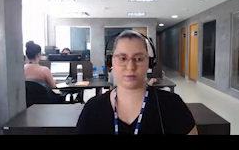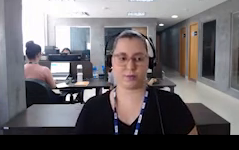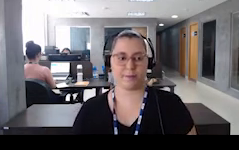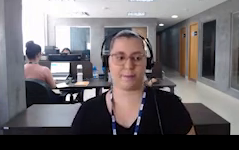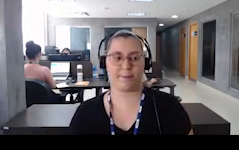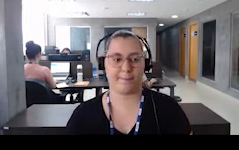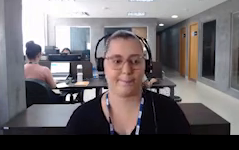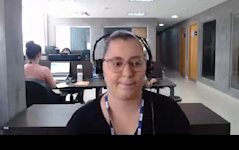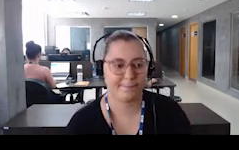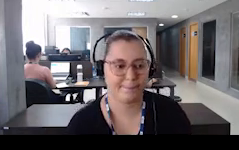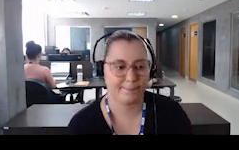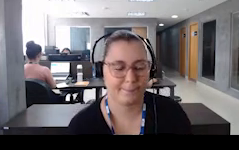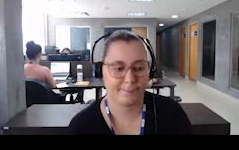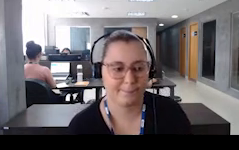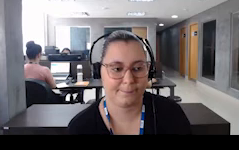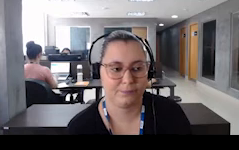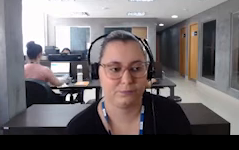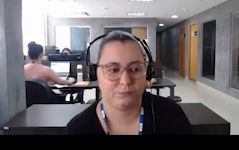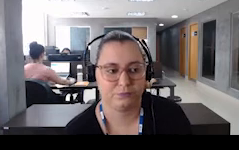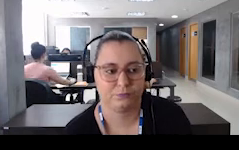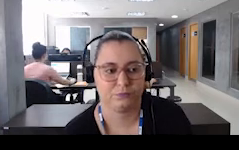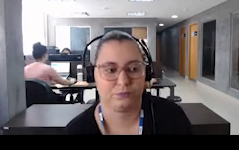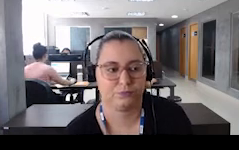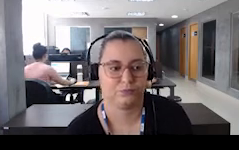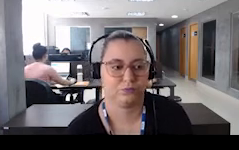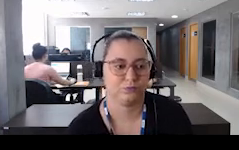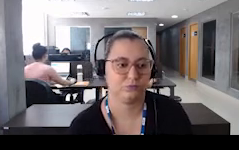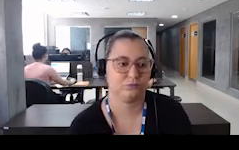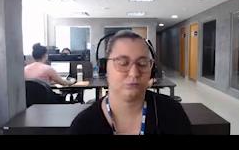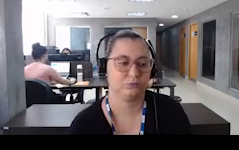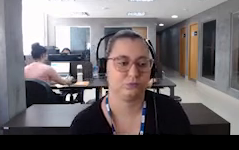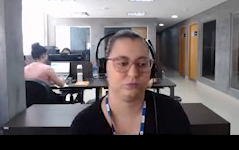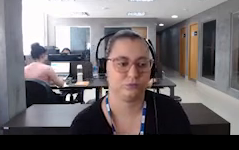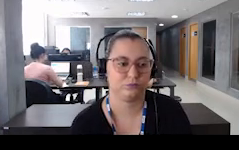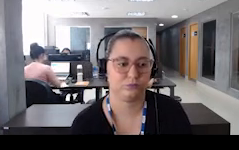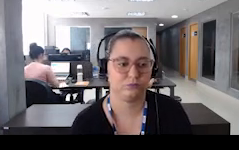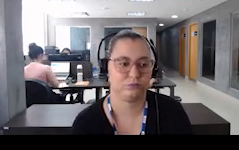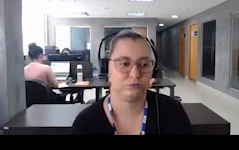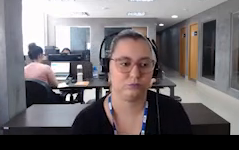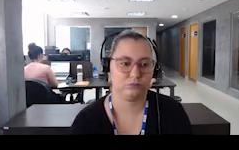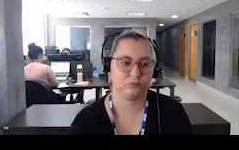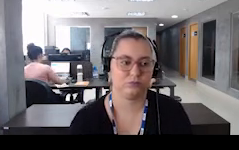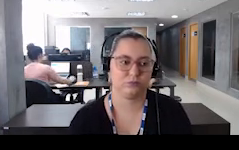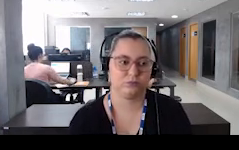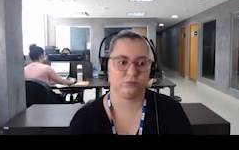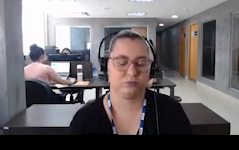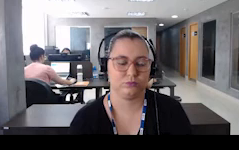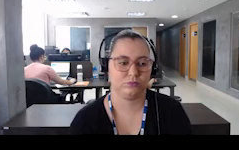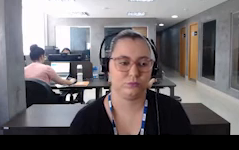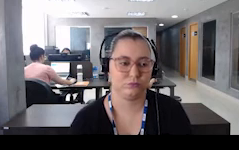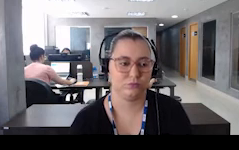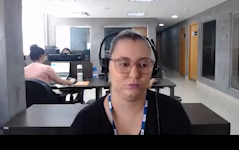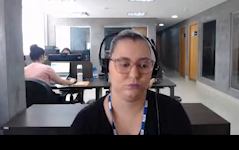Editar. Acho que aqui não vai ter como eu editar o texto. Mas enfim, aqui tá, não tem como aumentar o